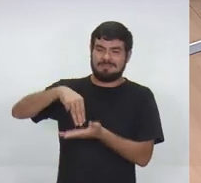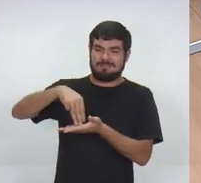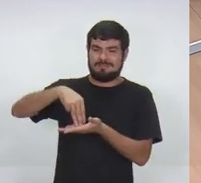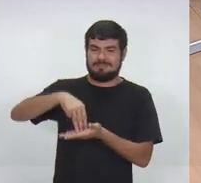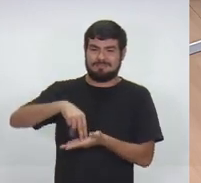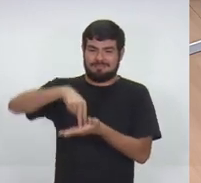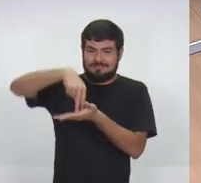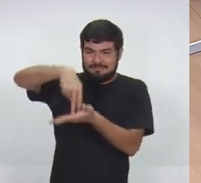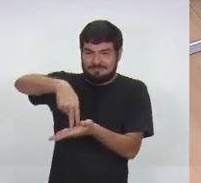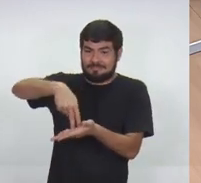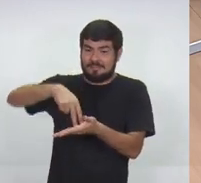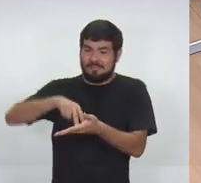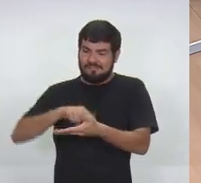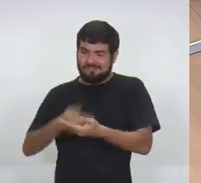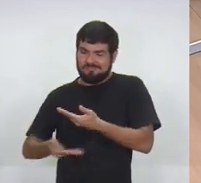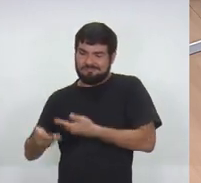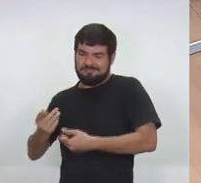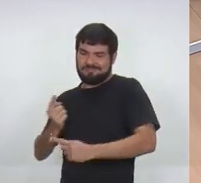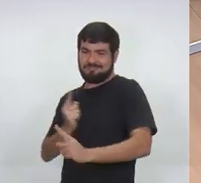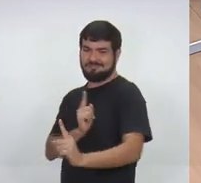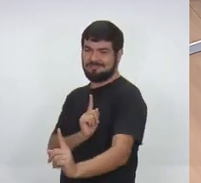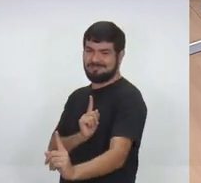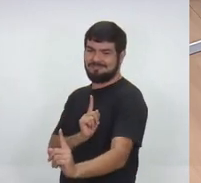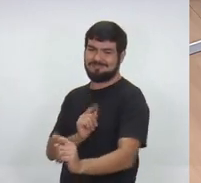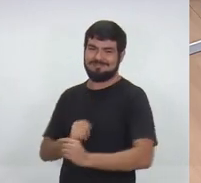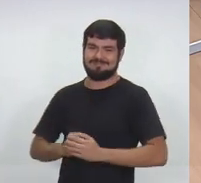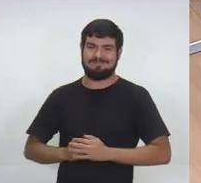eu vou trocar de lugar com o senhor temporariamente